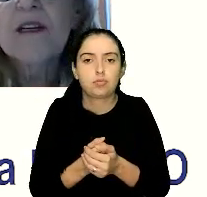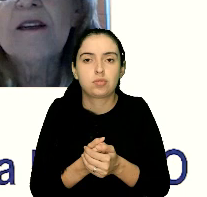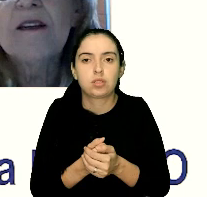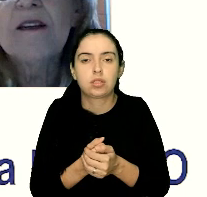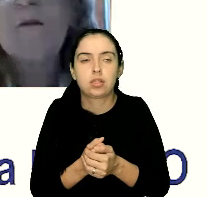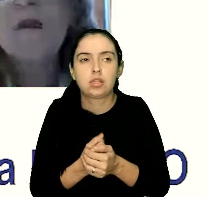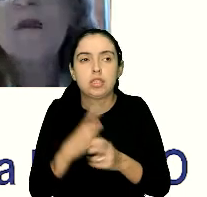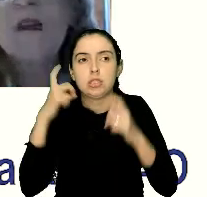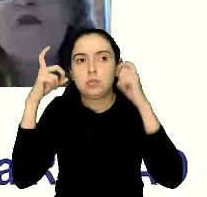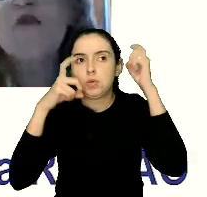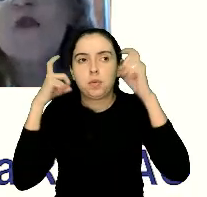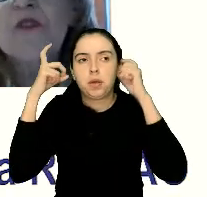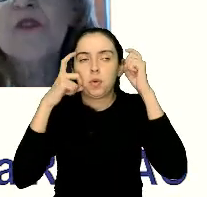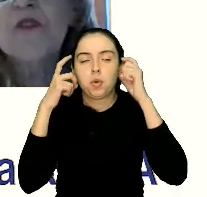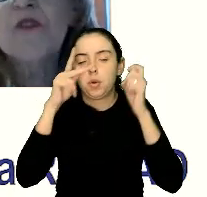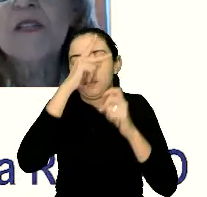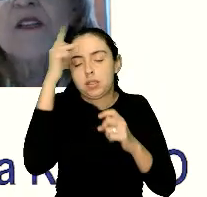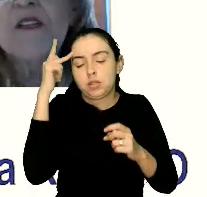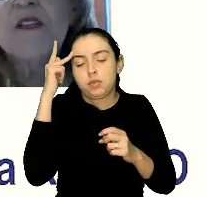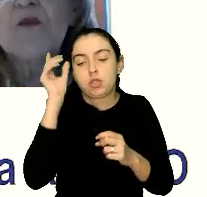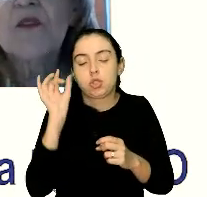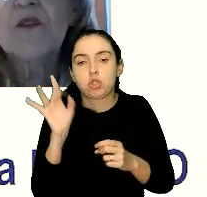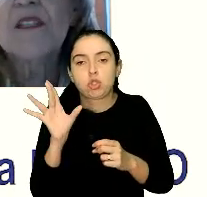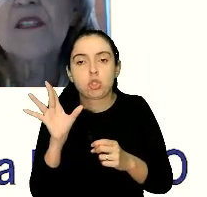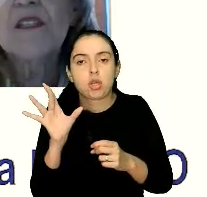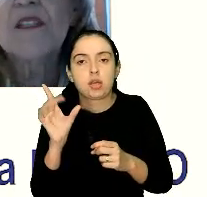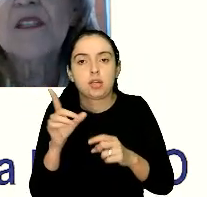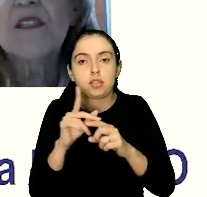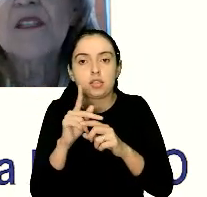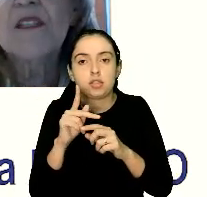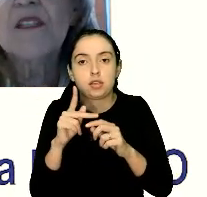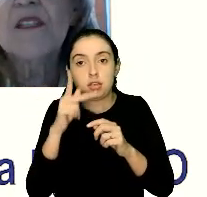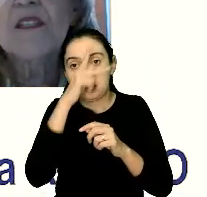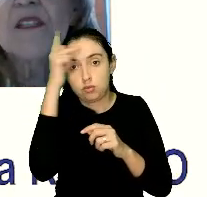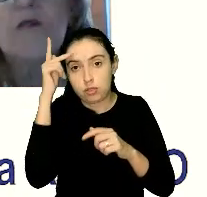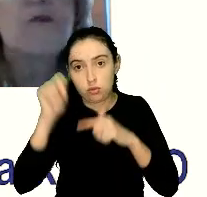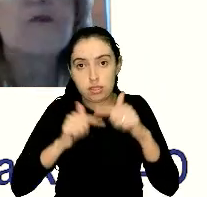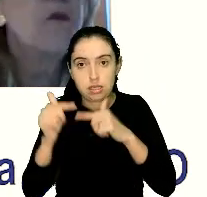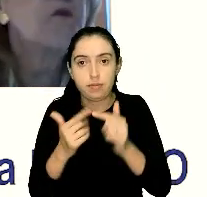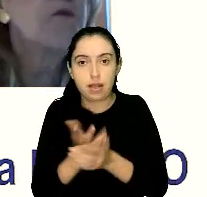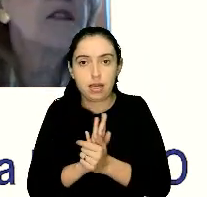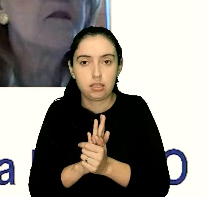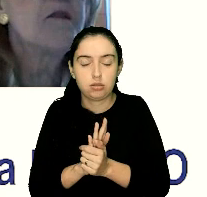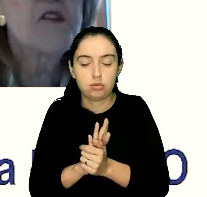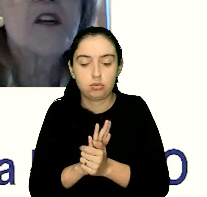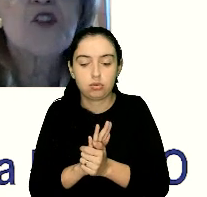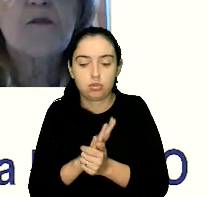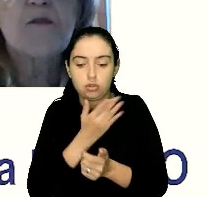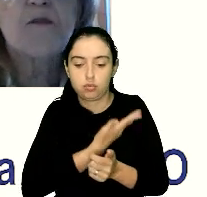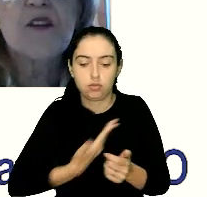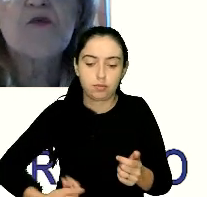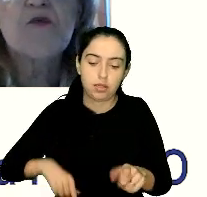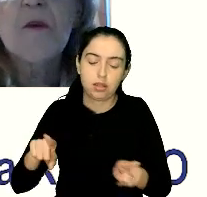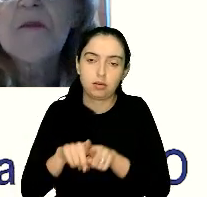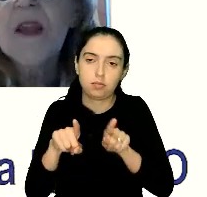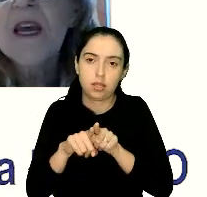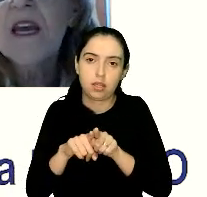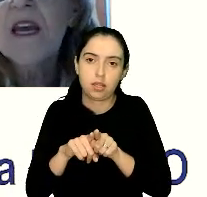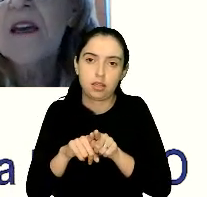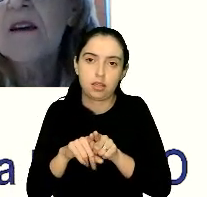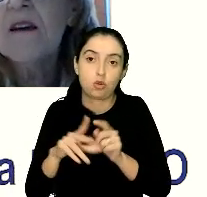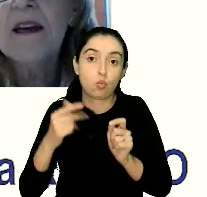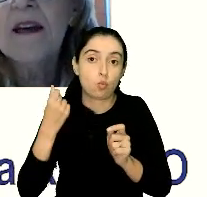sono, não só das pessoas que estão na ativa, dos funcionários públicos, mas também de quem já se